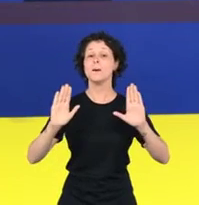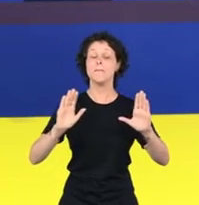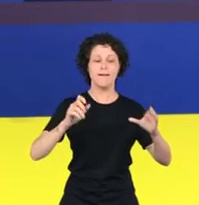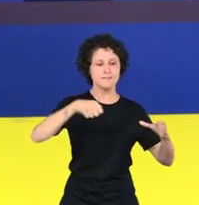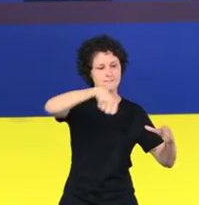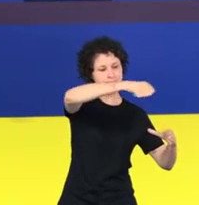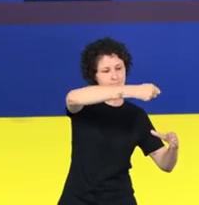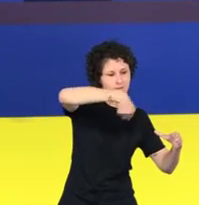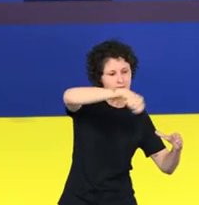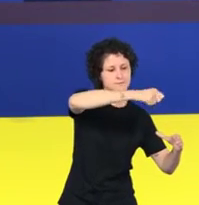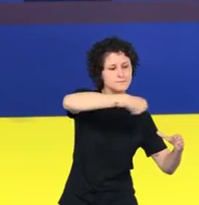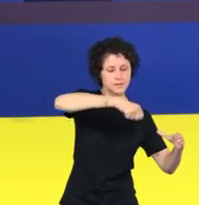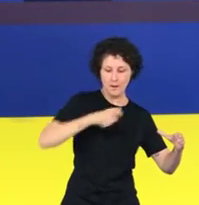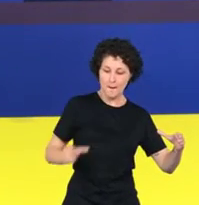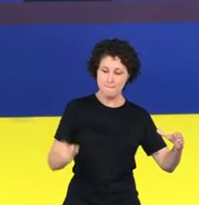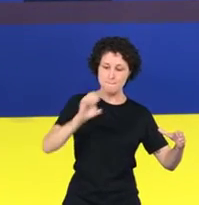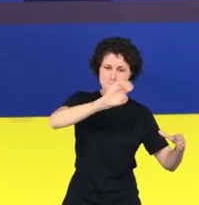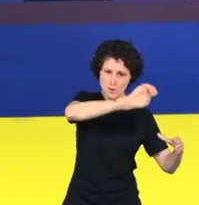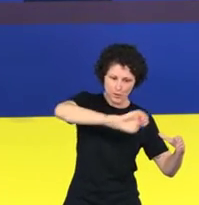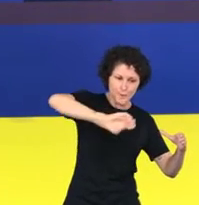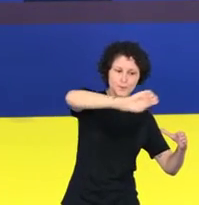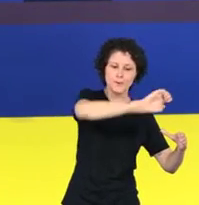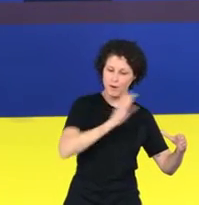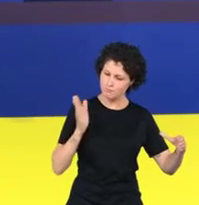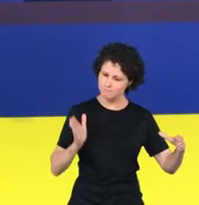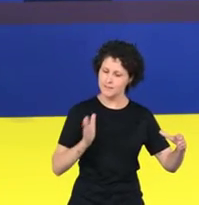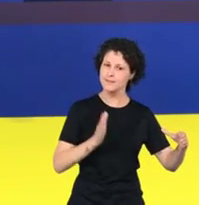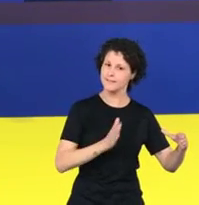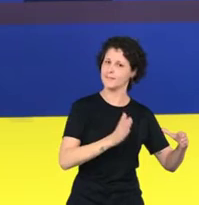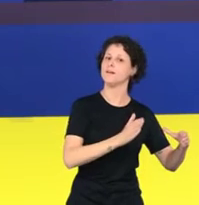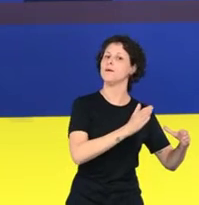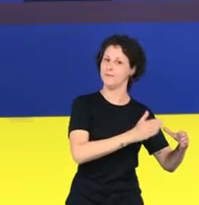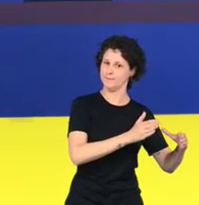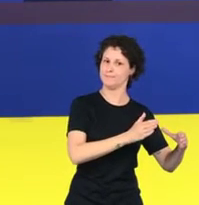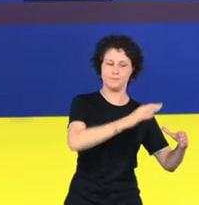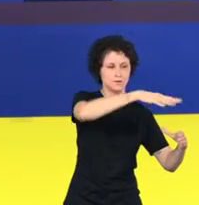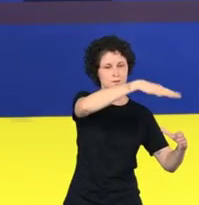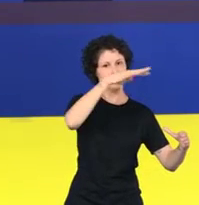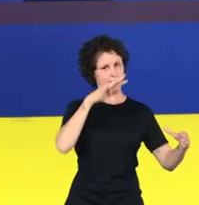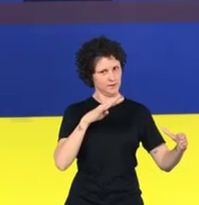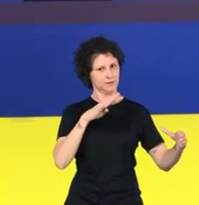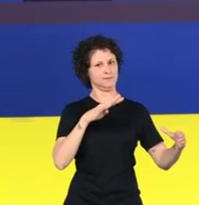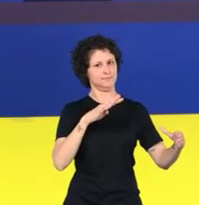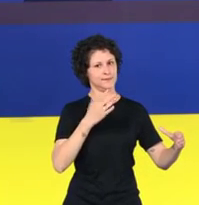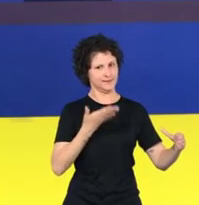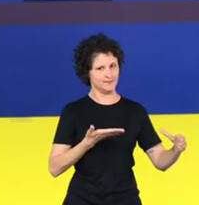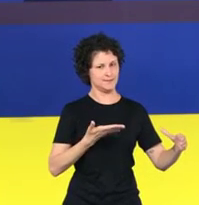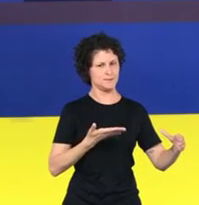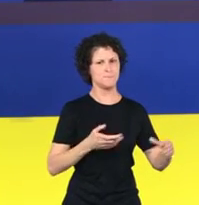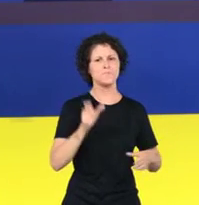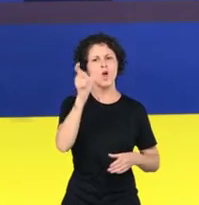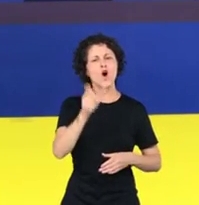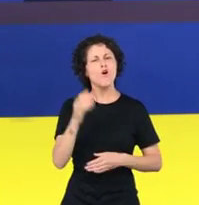forma, mas precisa ser na ordem das cores do arco-íris. Bom, afinal de contas, é isso que queremos representar, não é